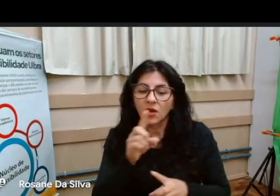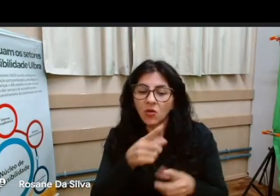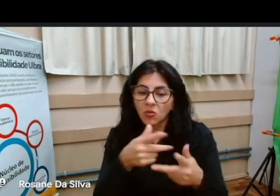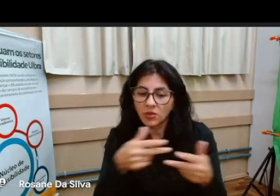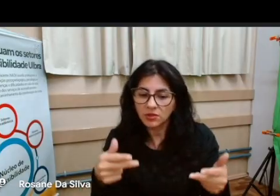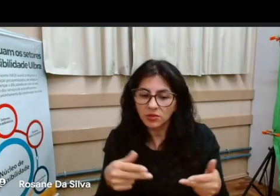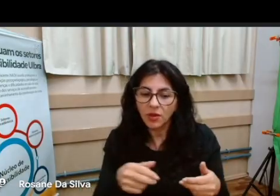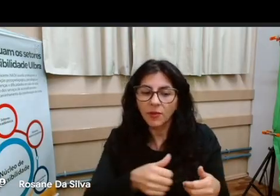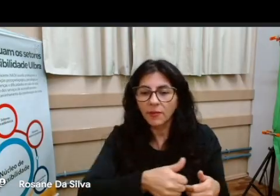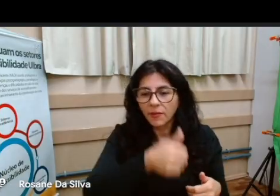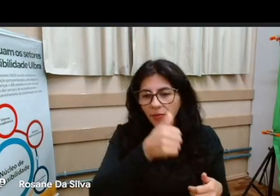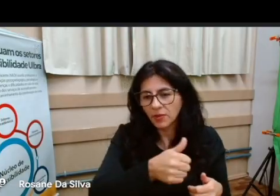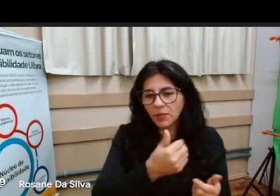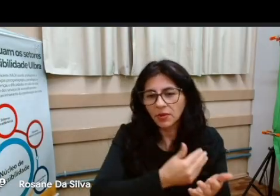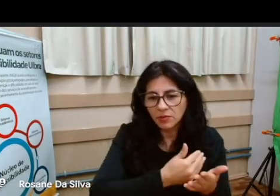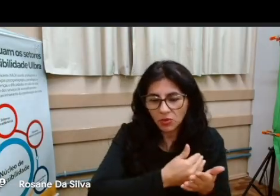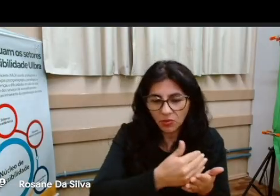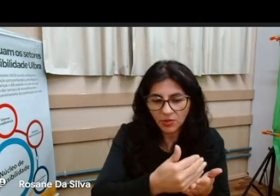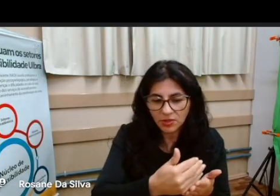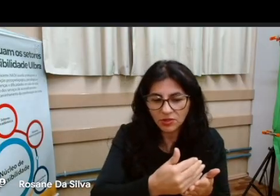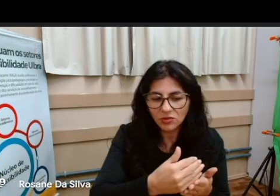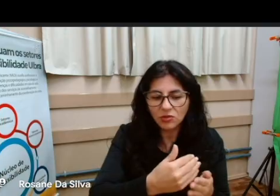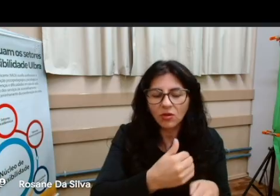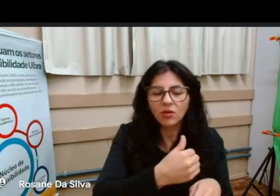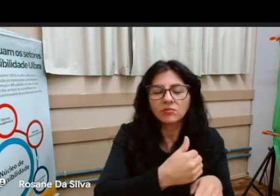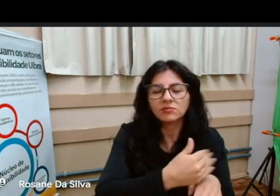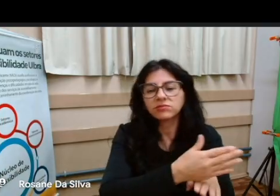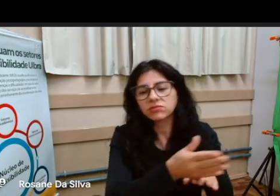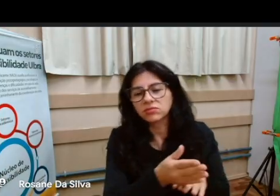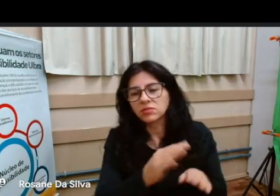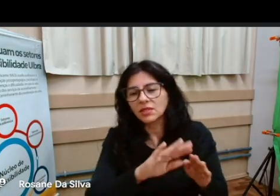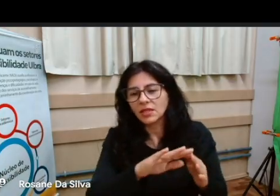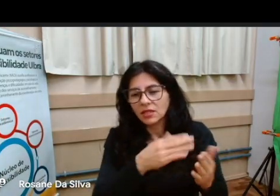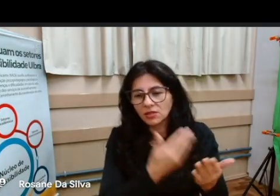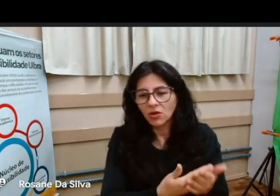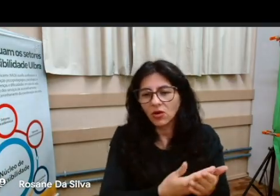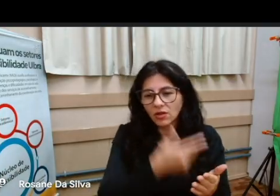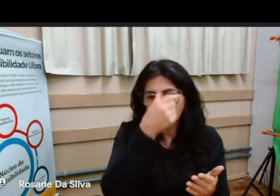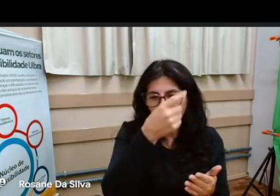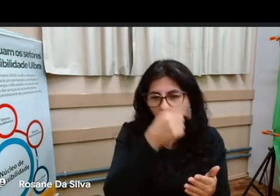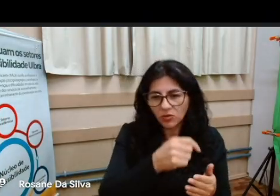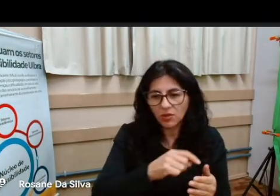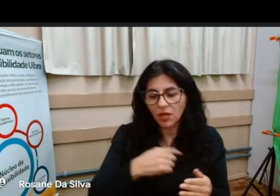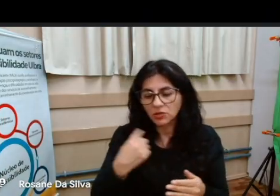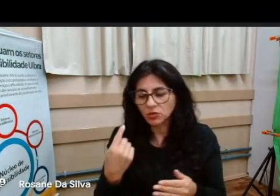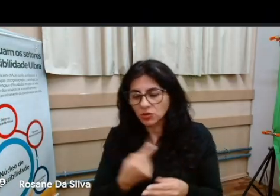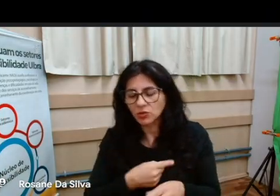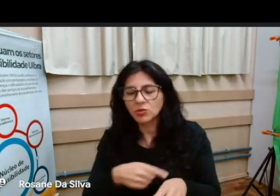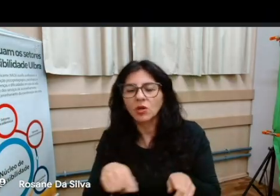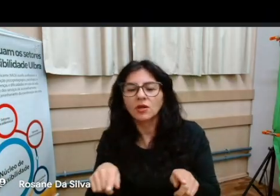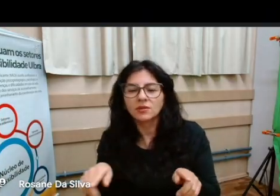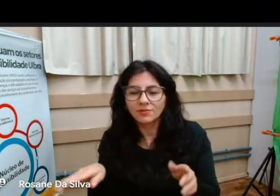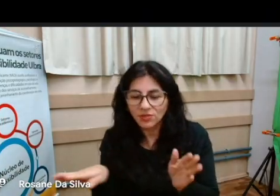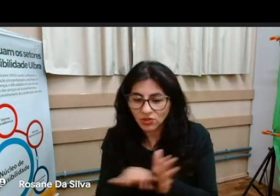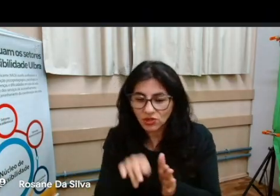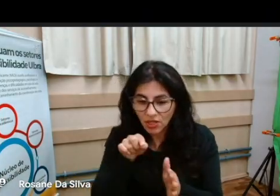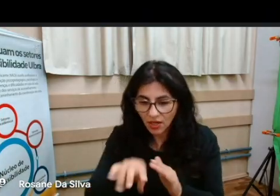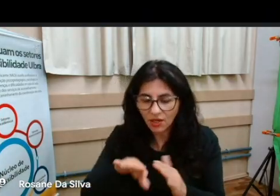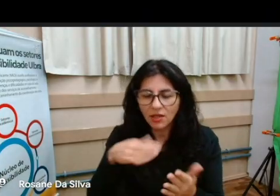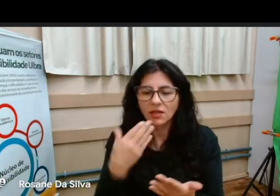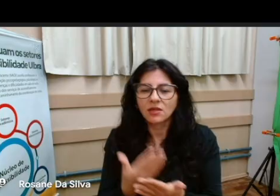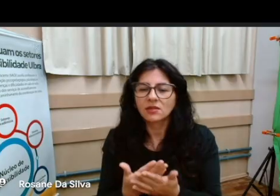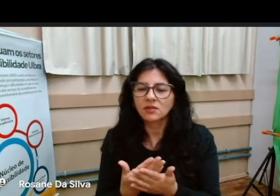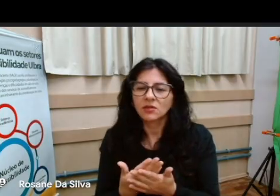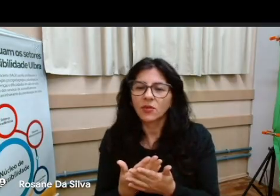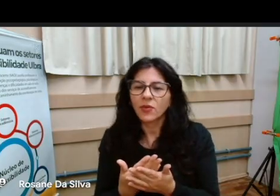de embates primeiro porque entrou tardiamente na escola e na universidade e a gente ainda chega na